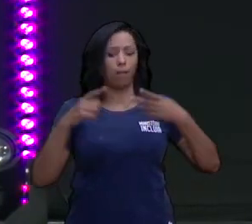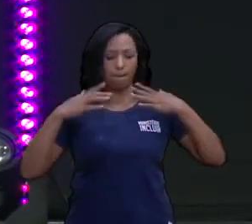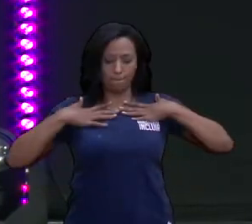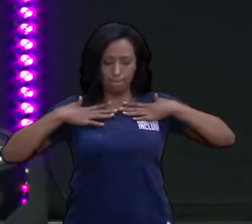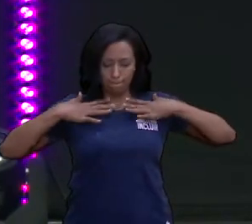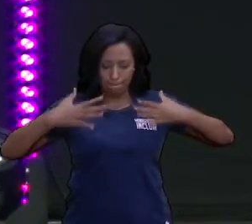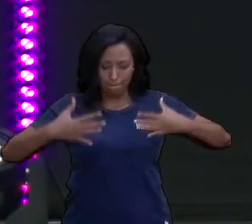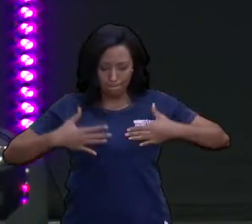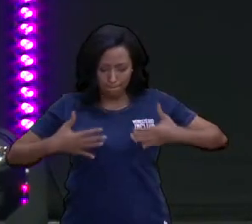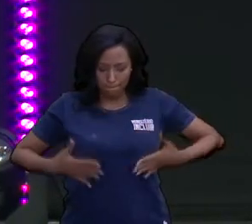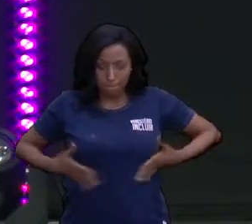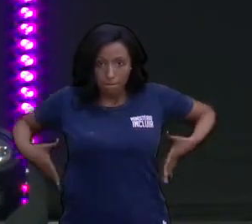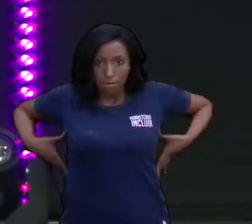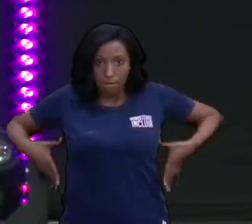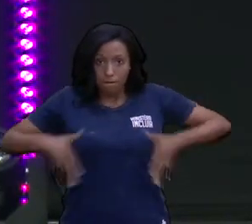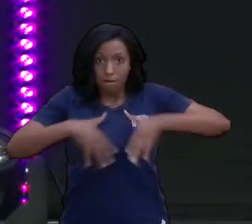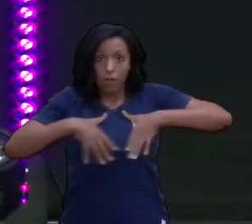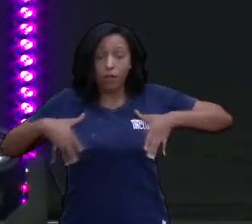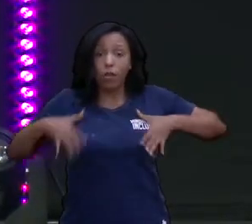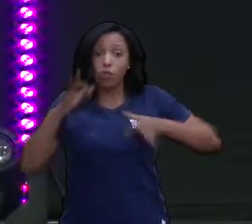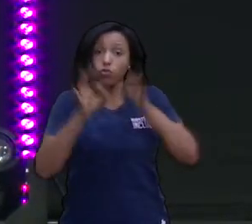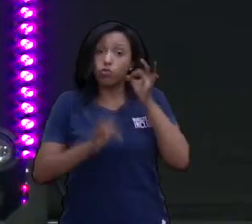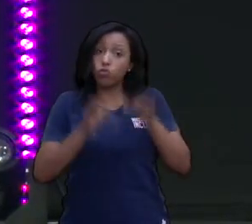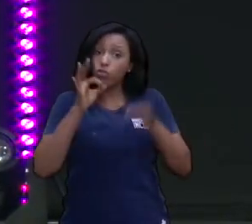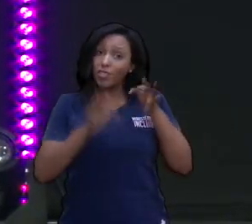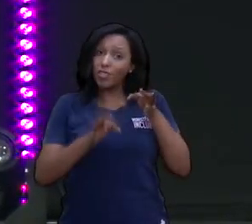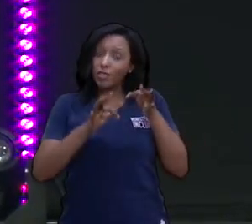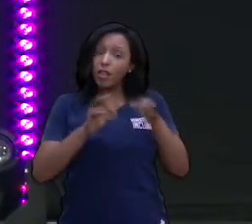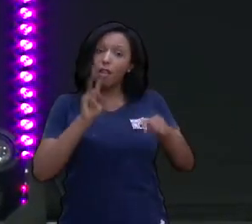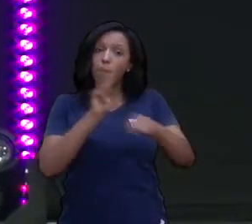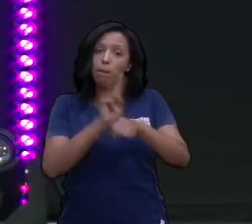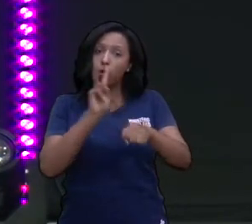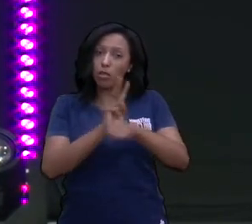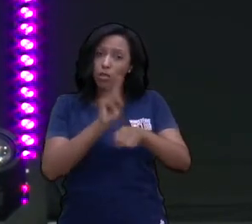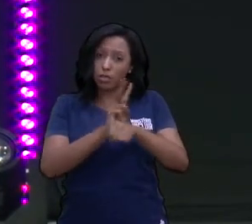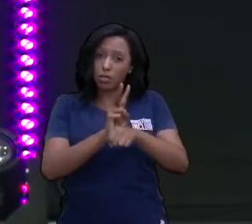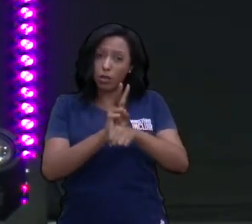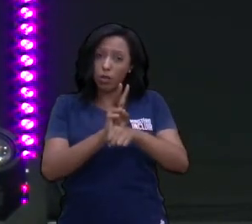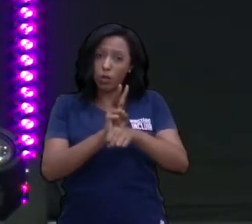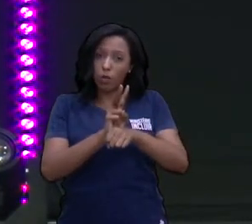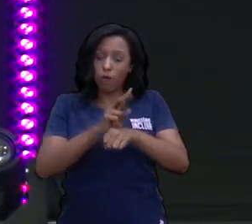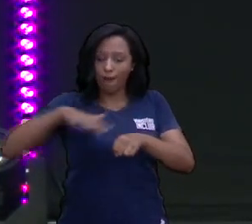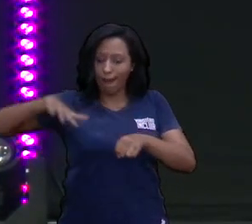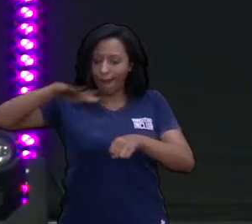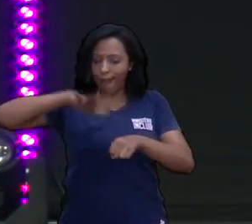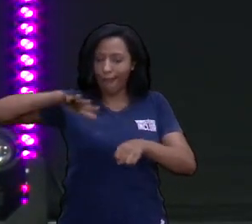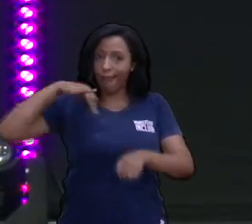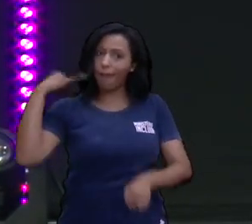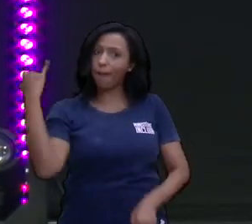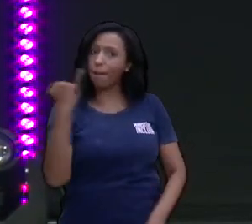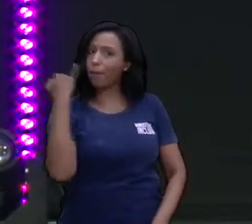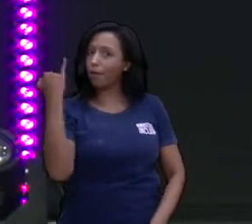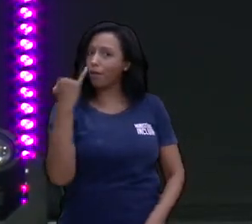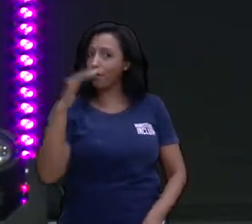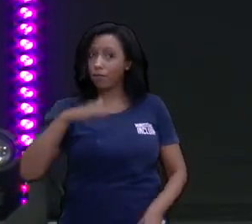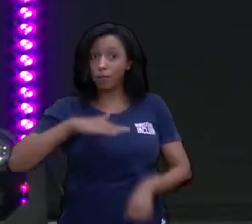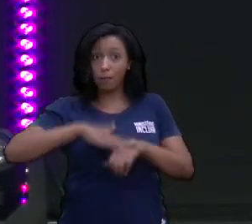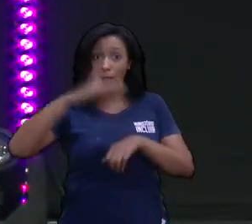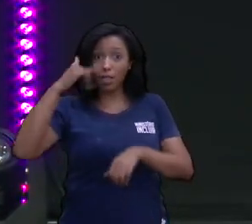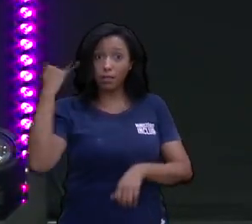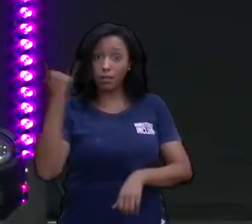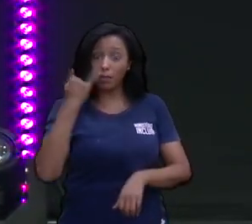da Justiça coraça proteção das áreas vitais coração-pulmão para não tomar uma facada